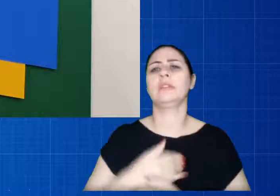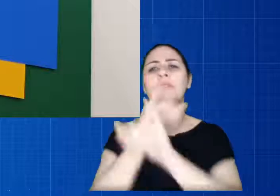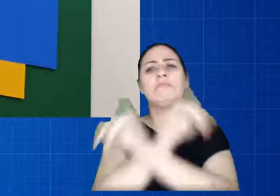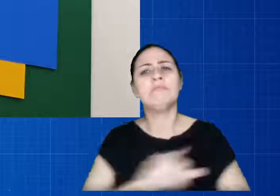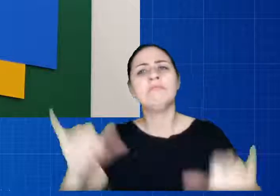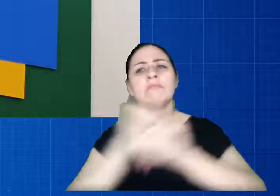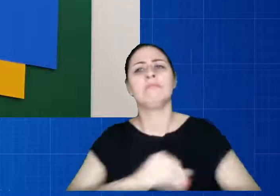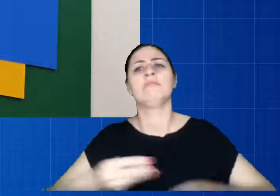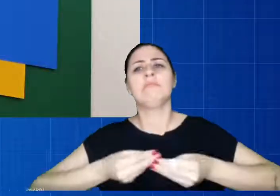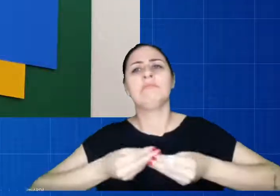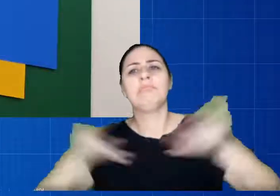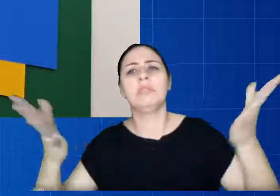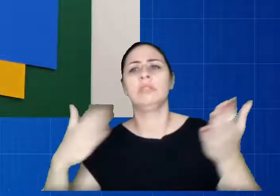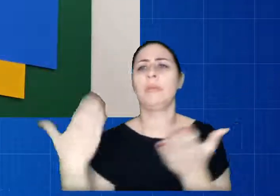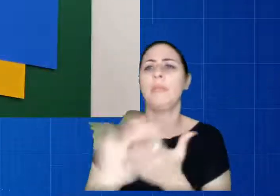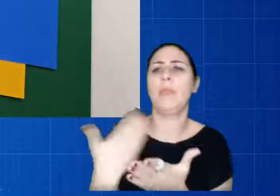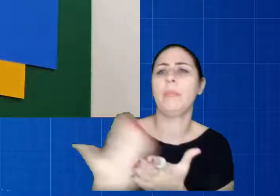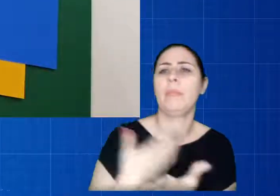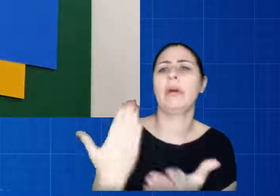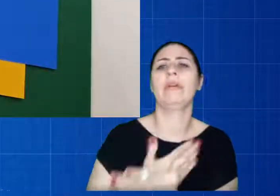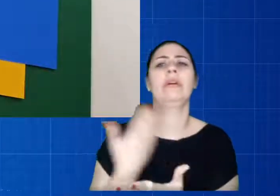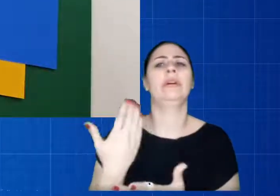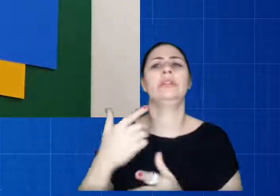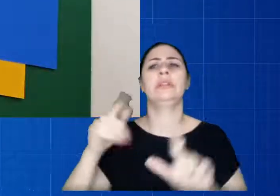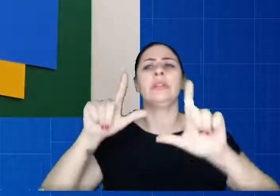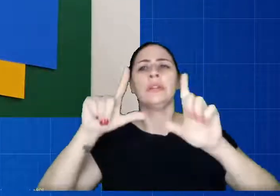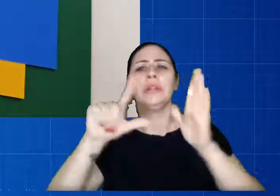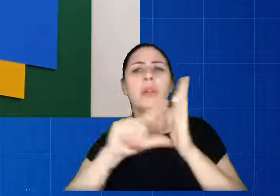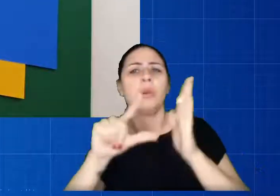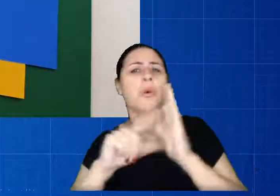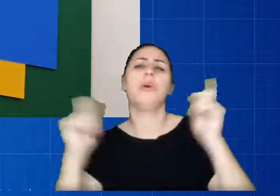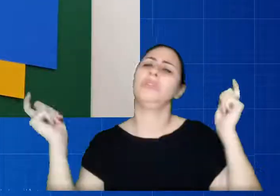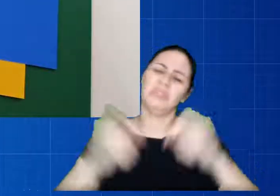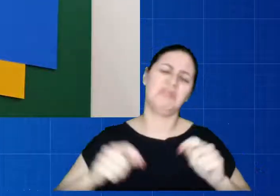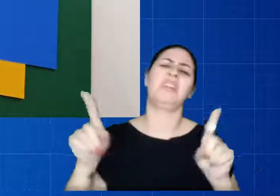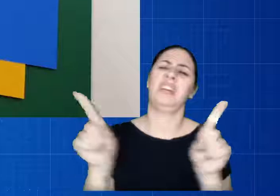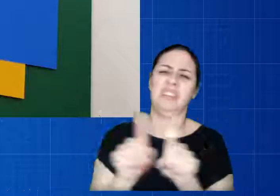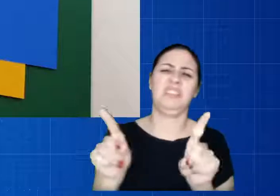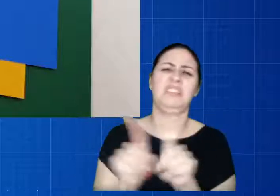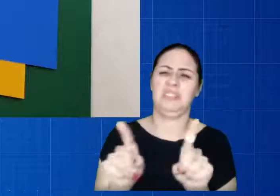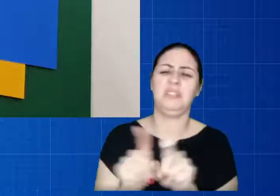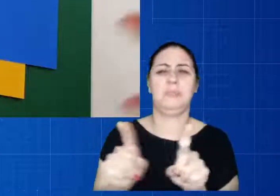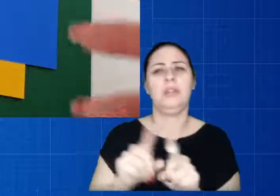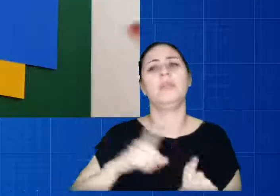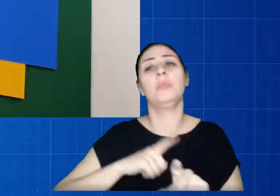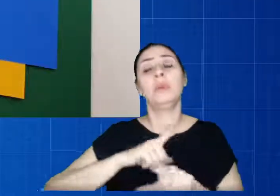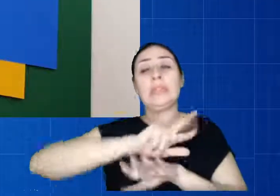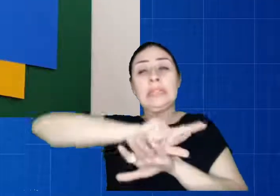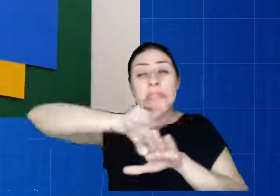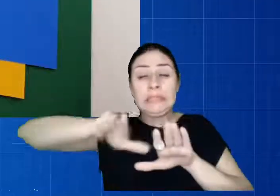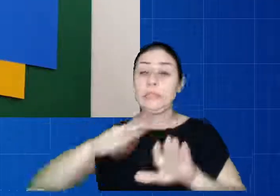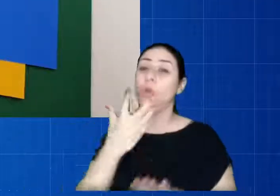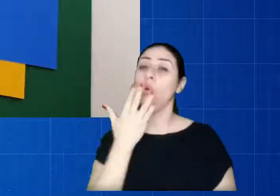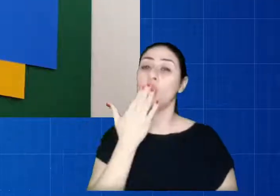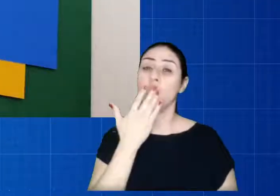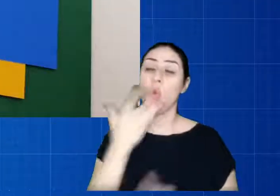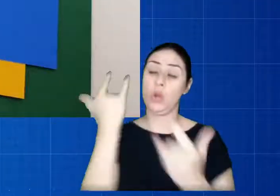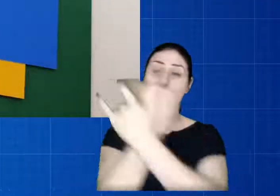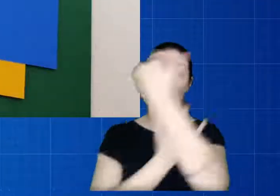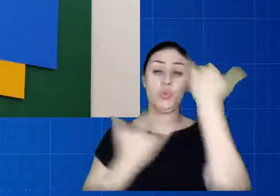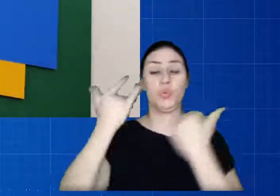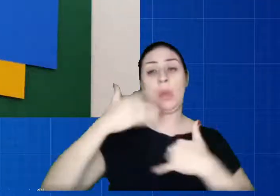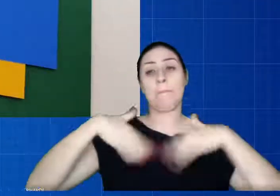revista, gibi, papéis coloridos de propaganda do comércio, eles também servem, porque a variedade de cores é o que vai tornar o trabalho